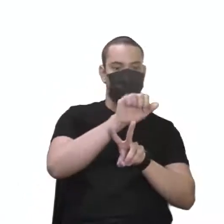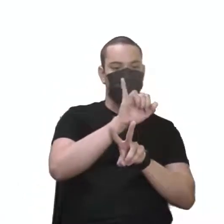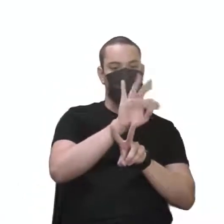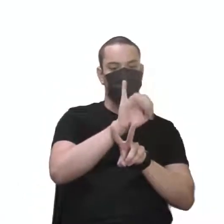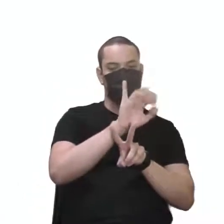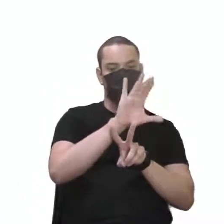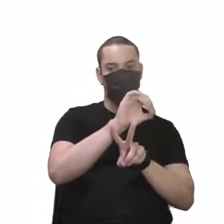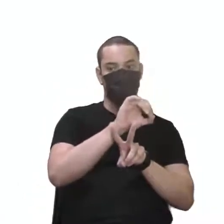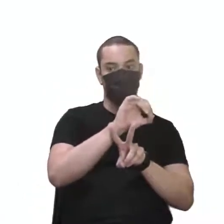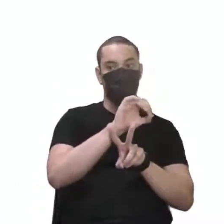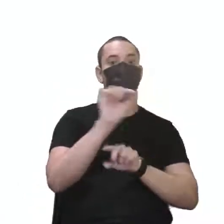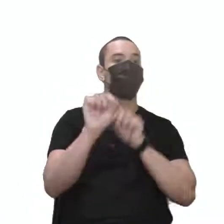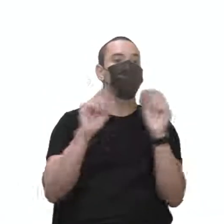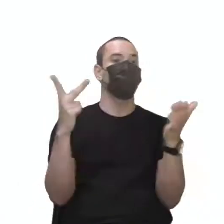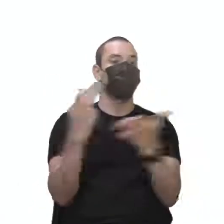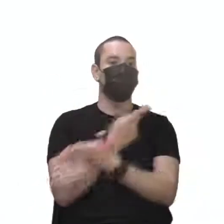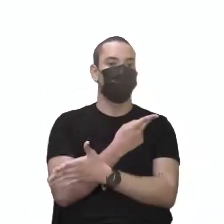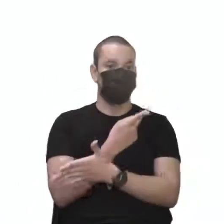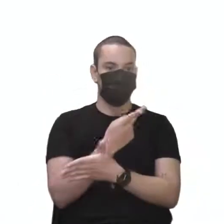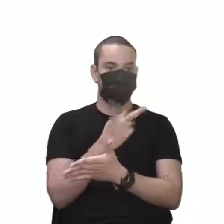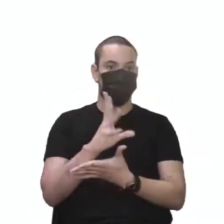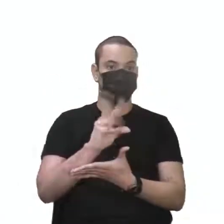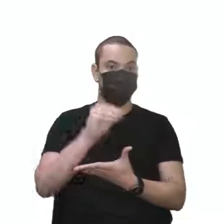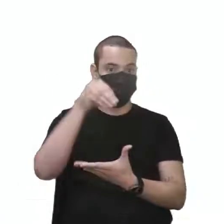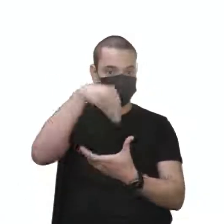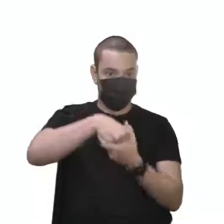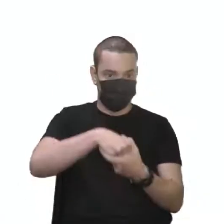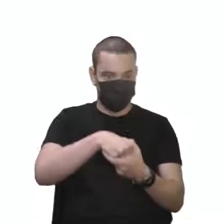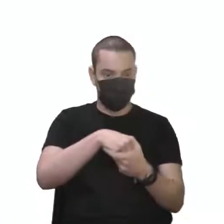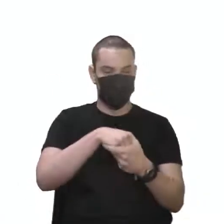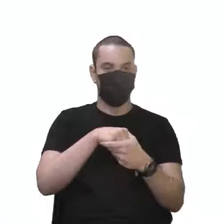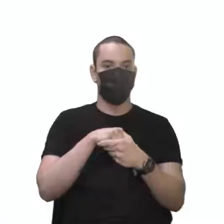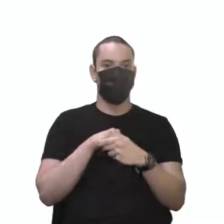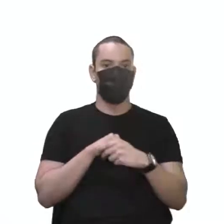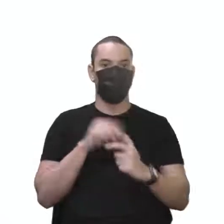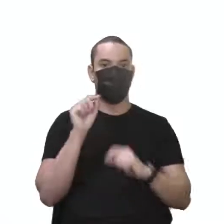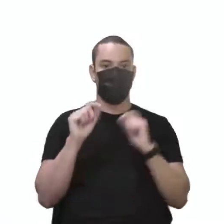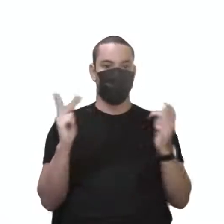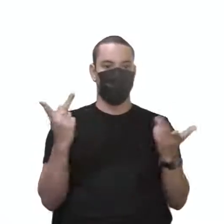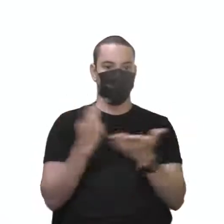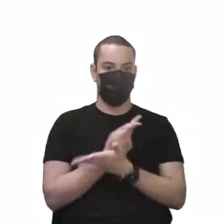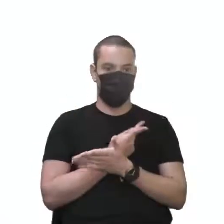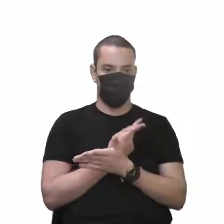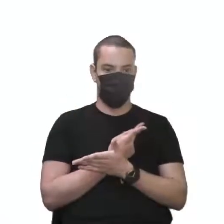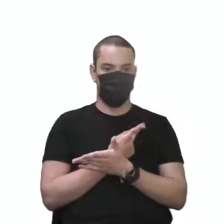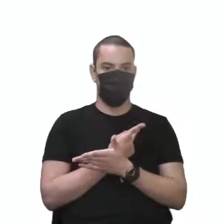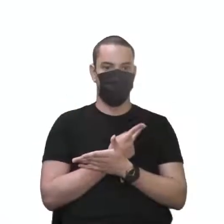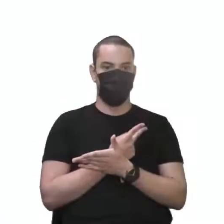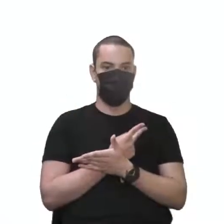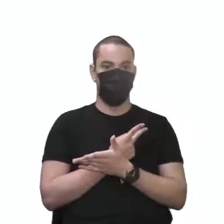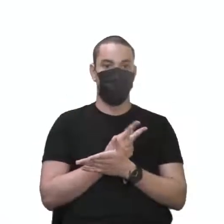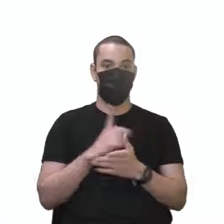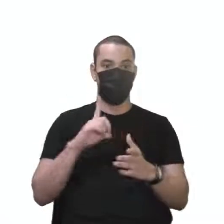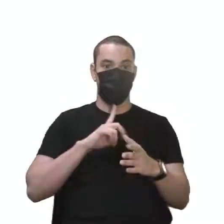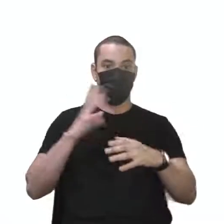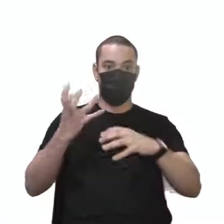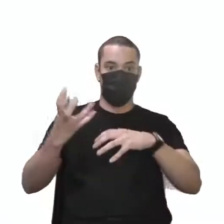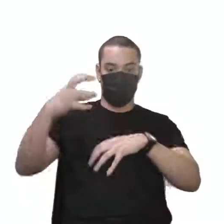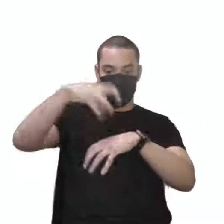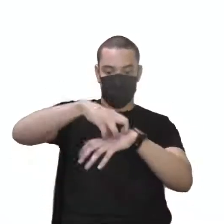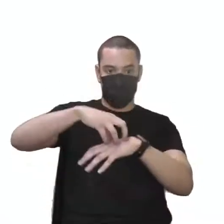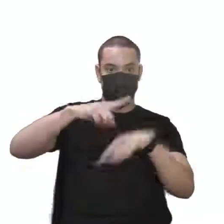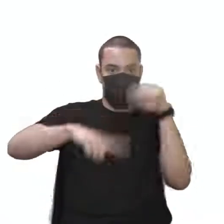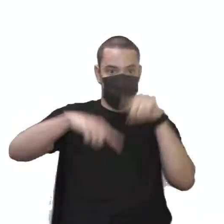lítico. Olha o que acontece. No ciclo lisogênico, o lambdazinho que introduziu